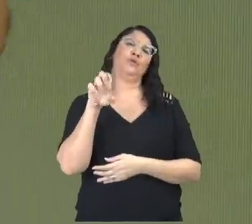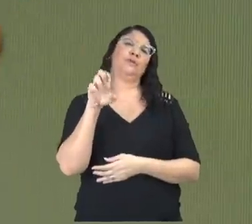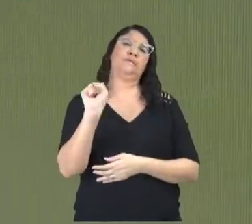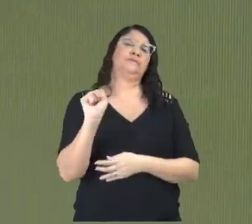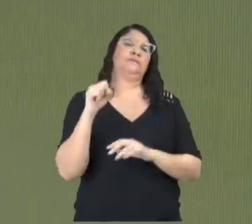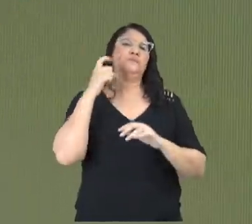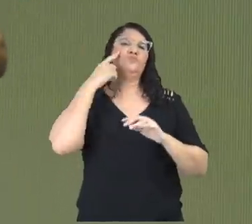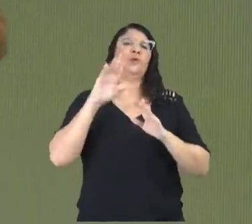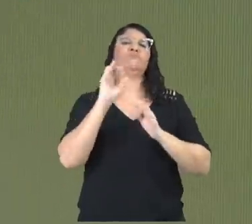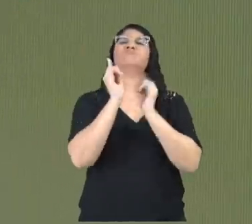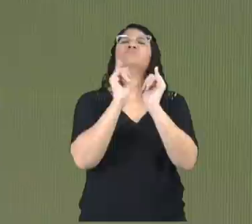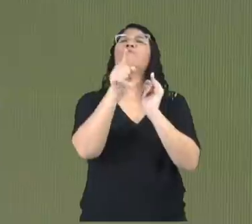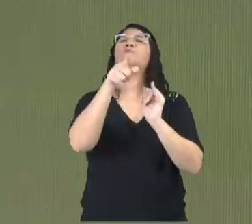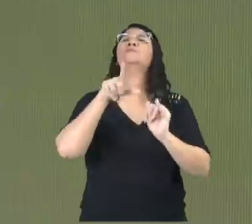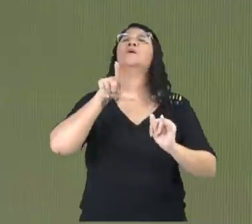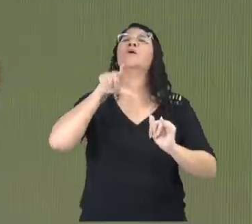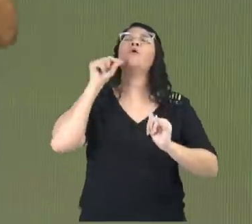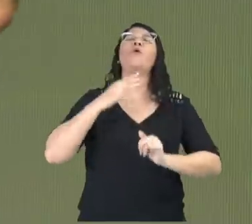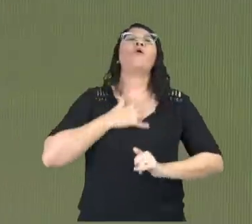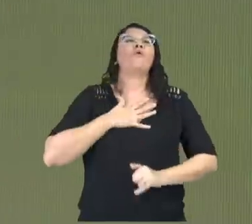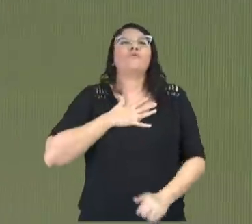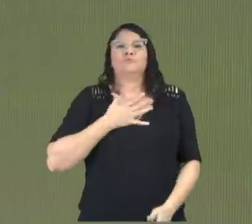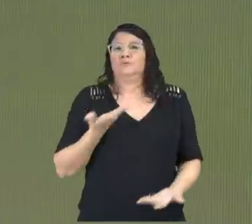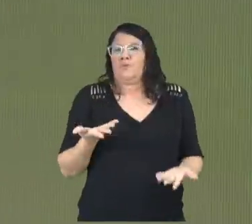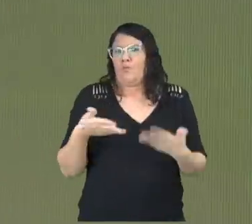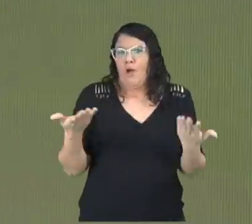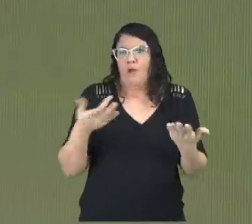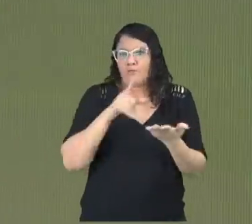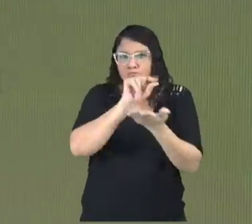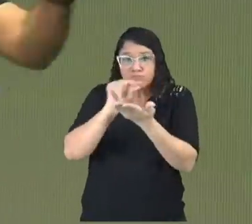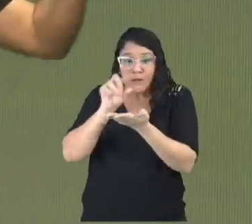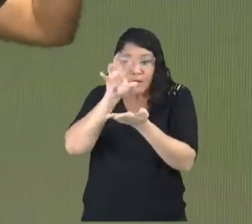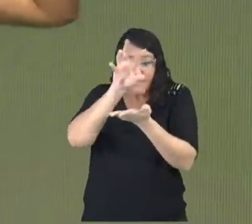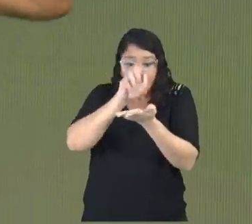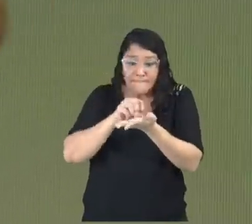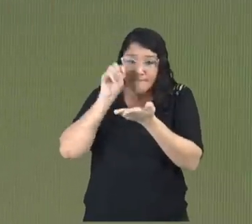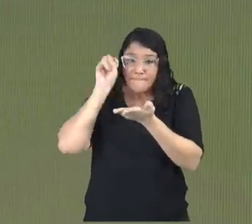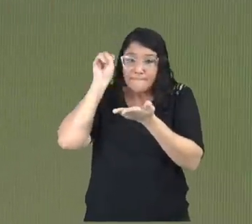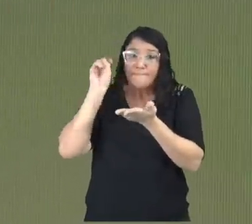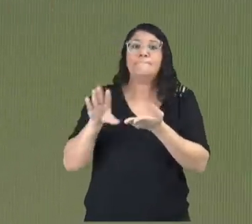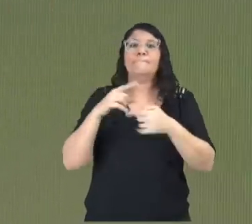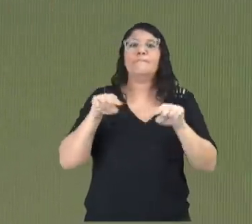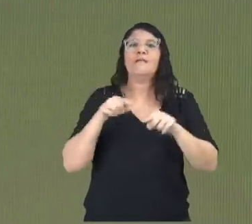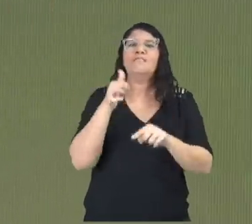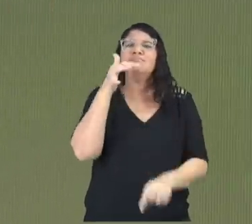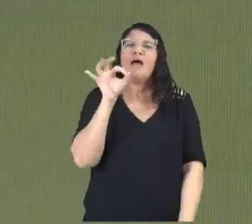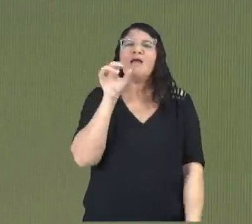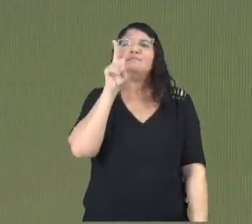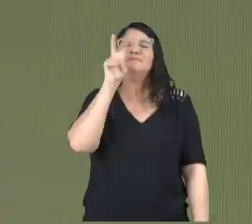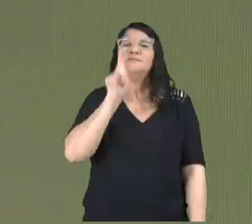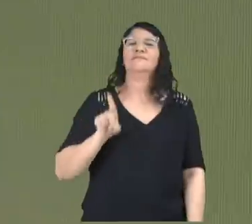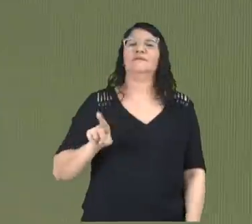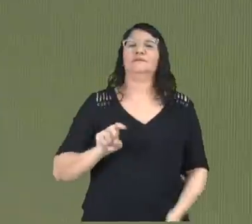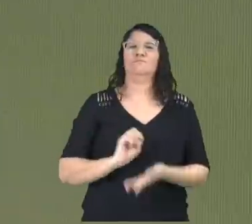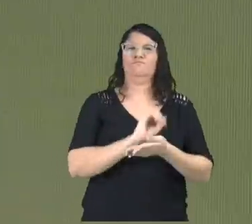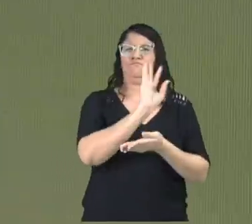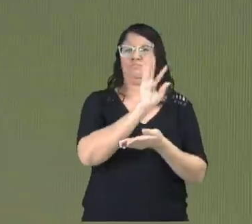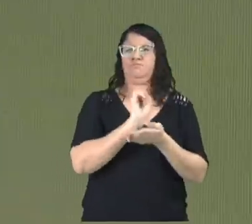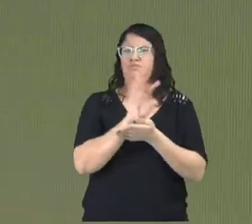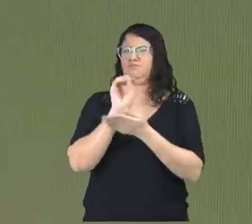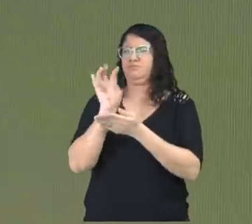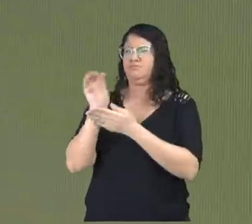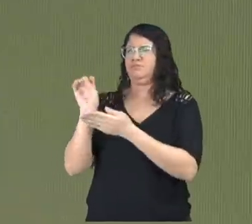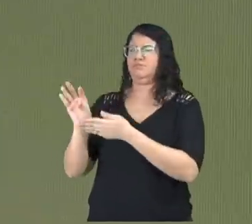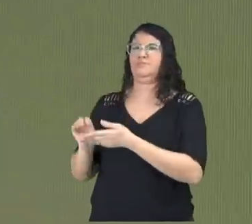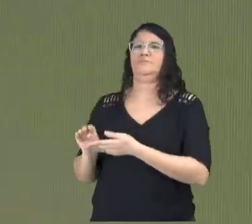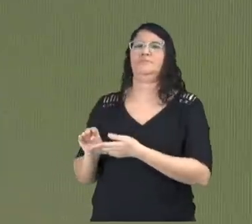lá, escuta e compartilha, e compartilha mais. Aí você compartilha 10 vezes, assim, nos primeiros dias, uma vez por